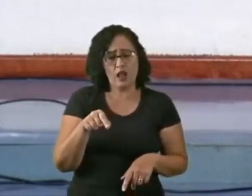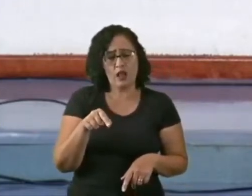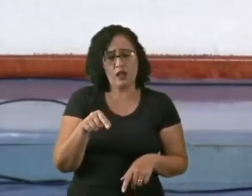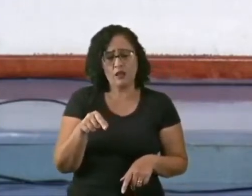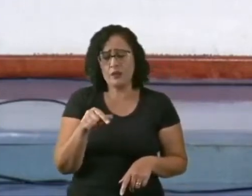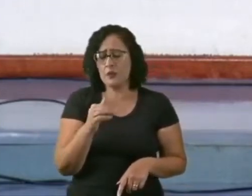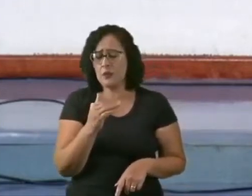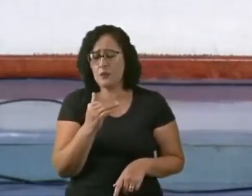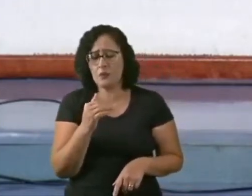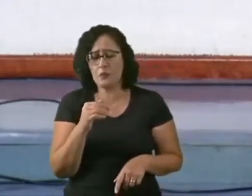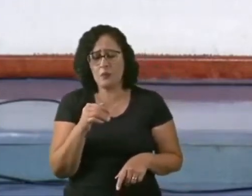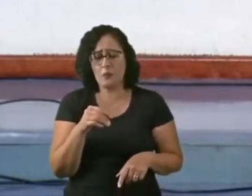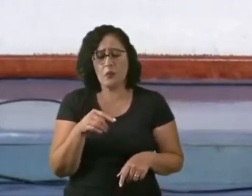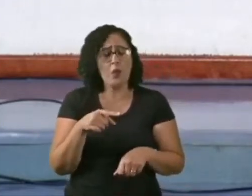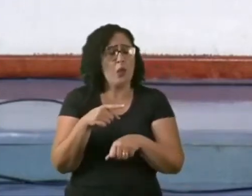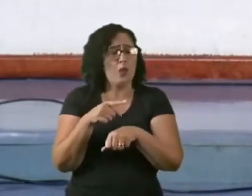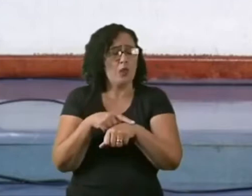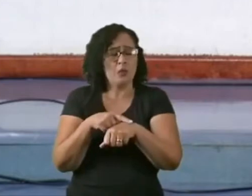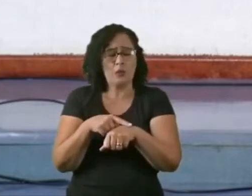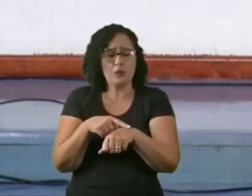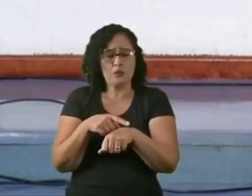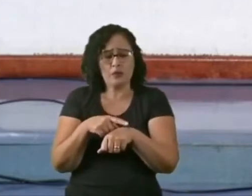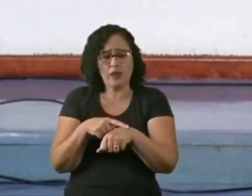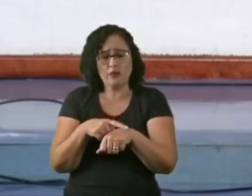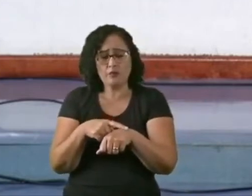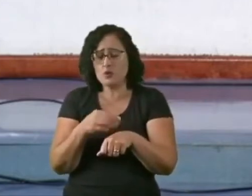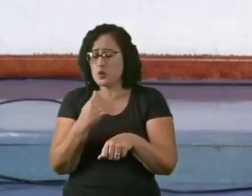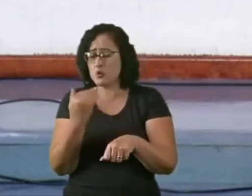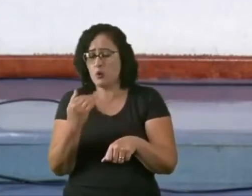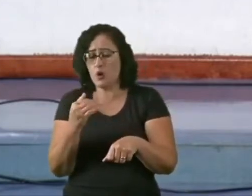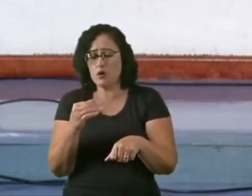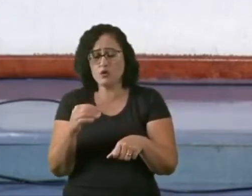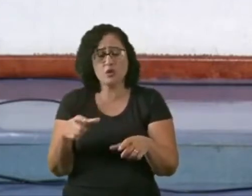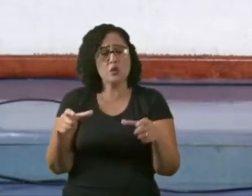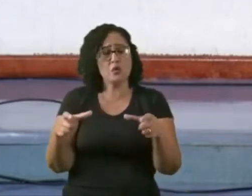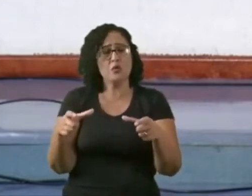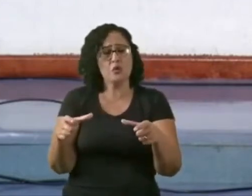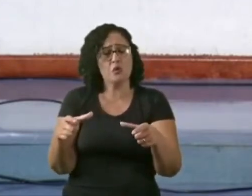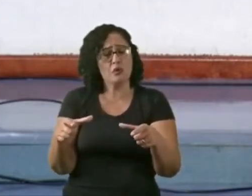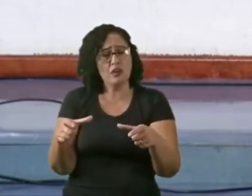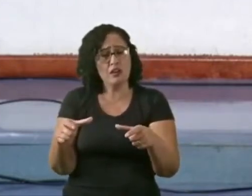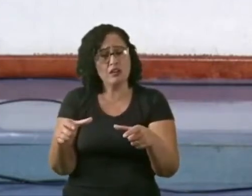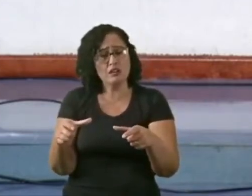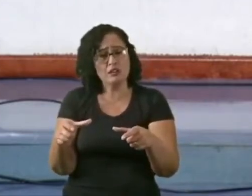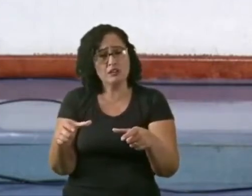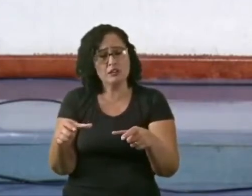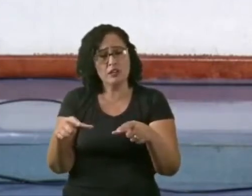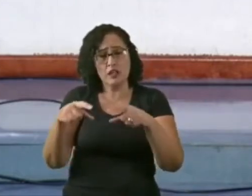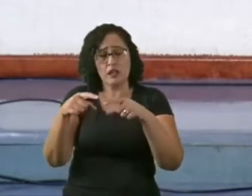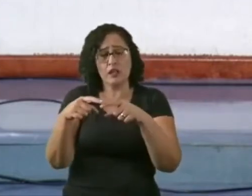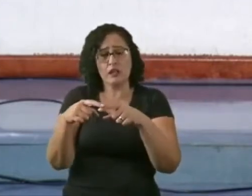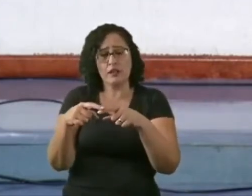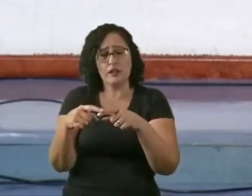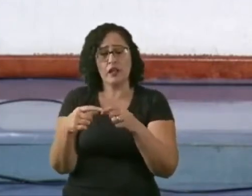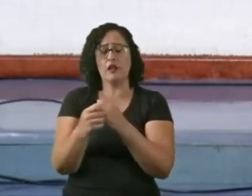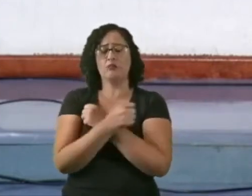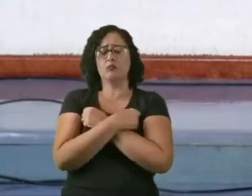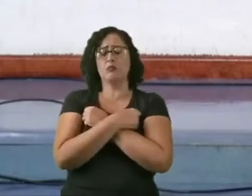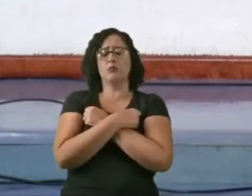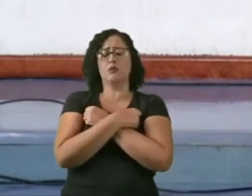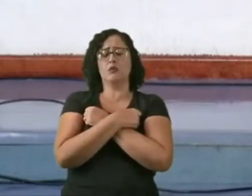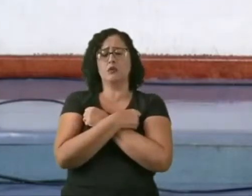ela está com raiva de Deus, ela está brava com Deus, porque aquela pessoa que está